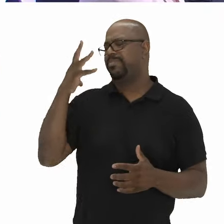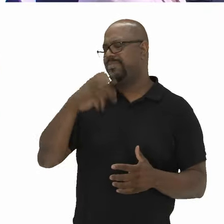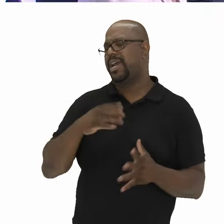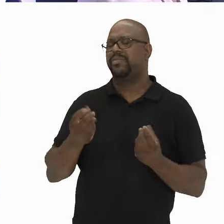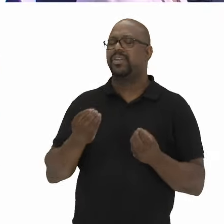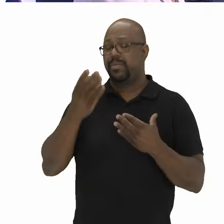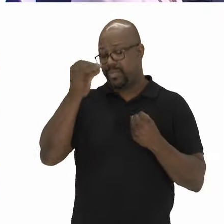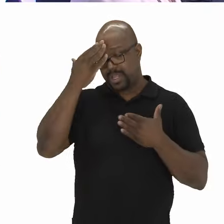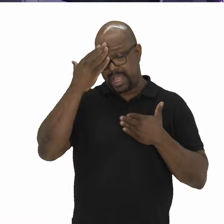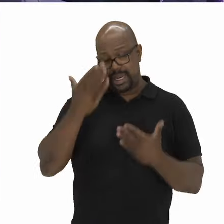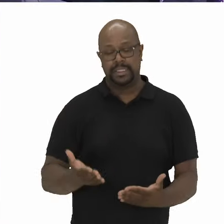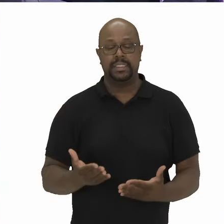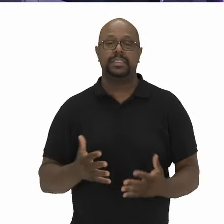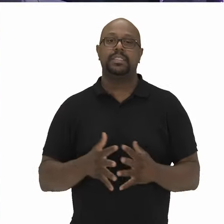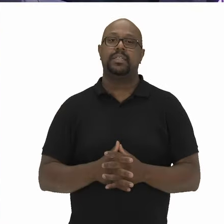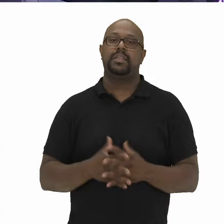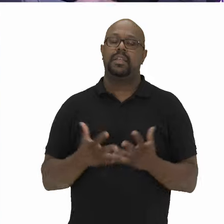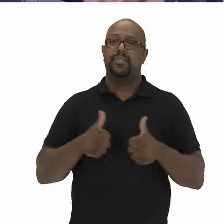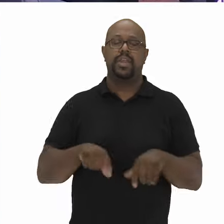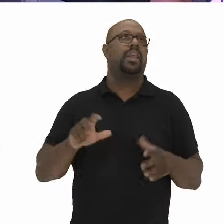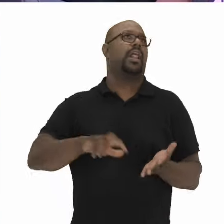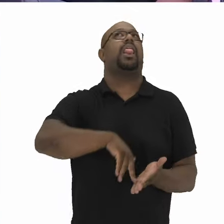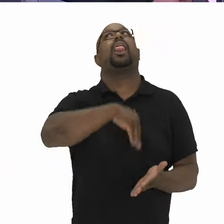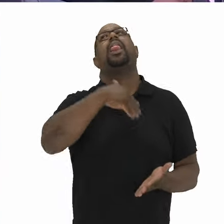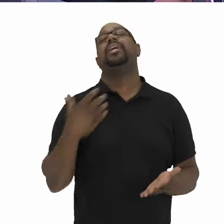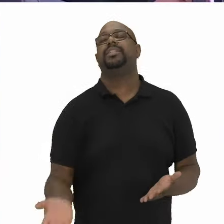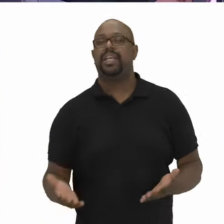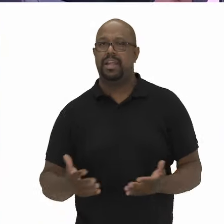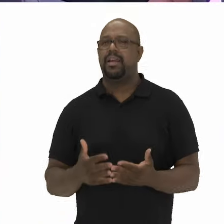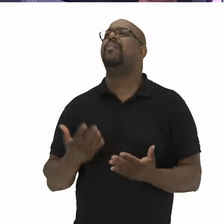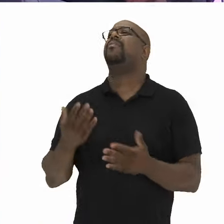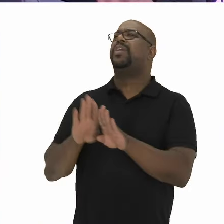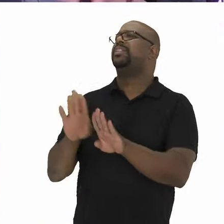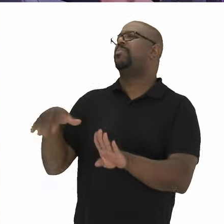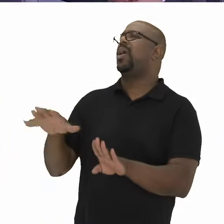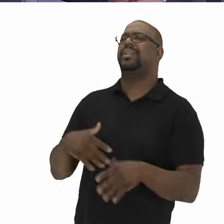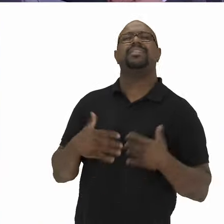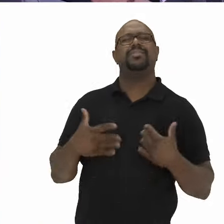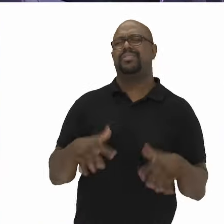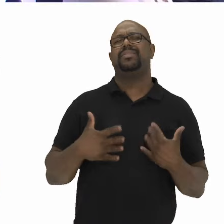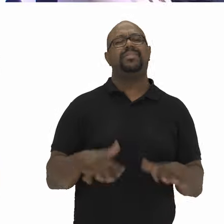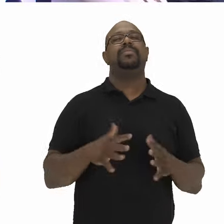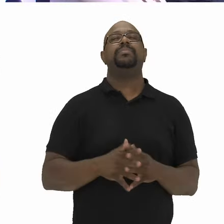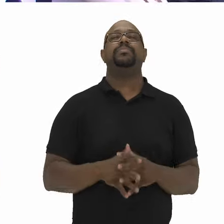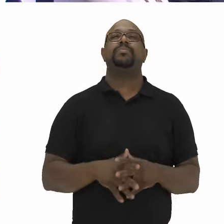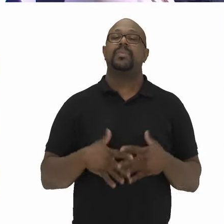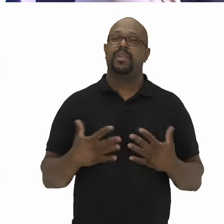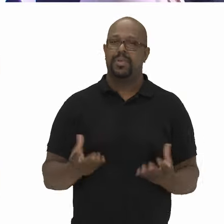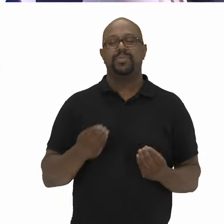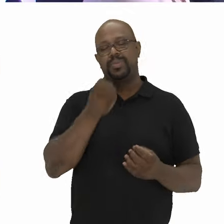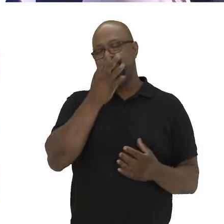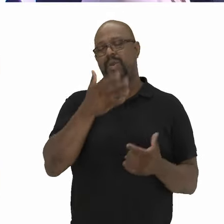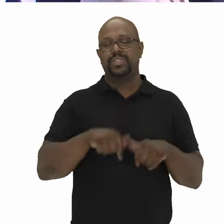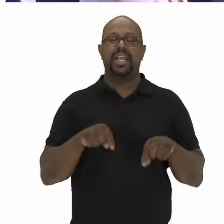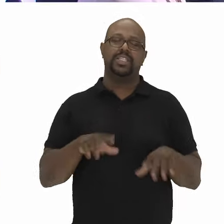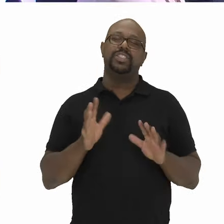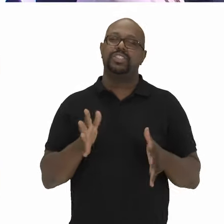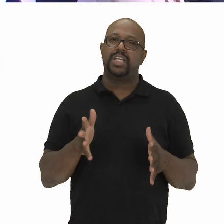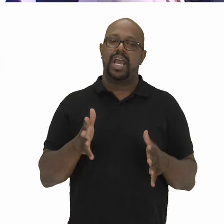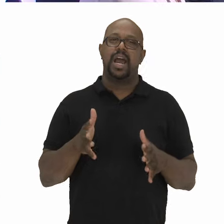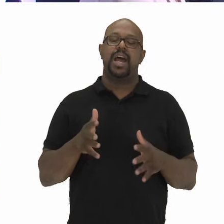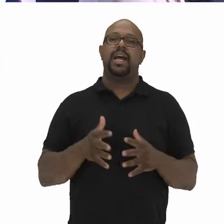maravilha queria muito agradecer queria ficar aqui o dia inteiro fecha a porta mas a